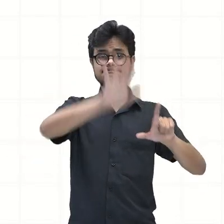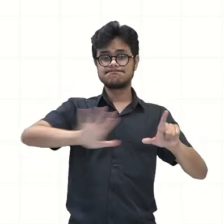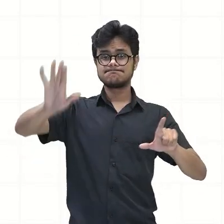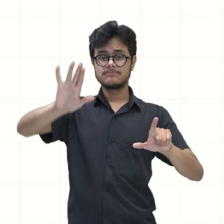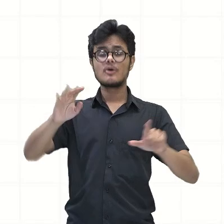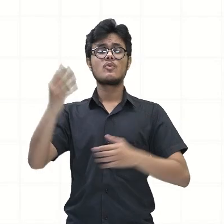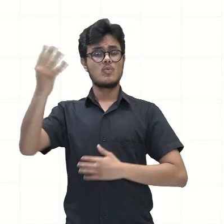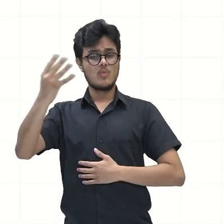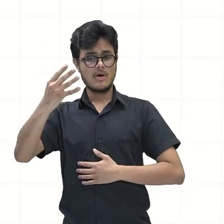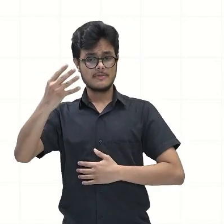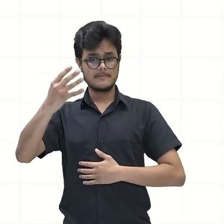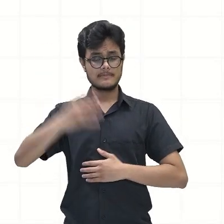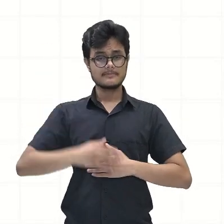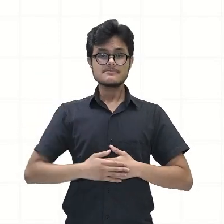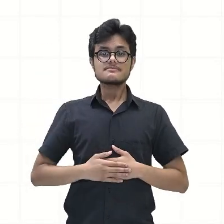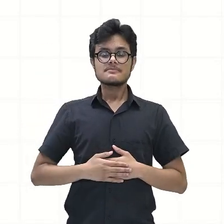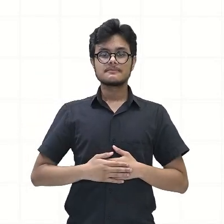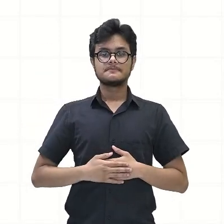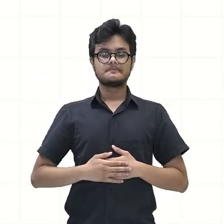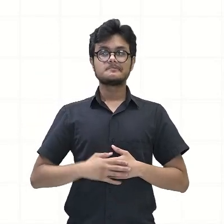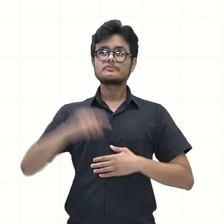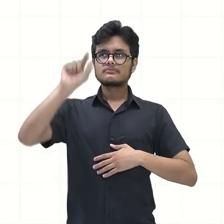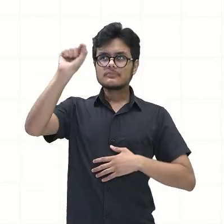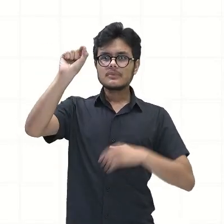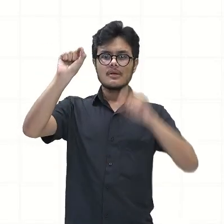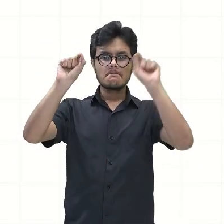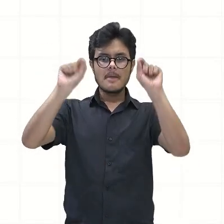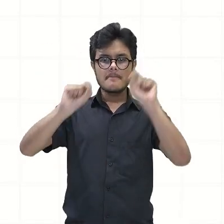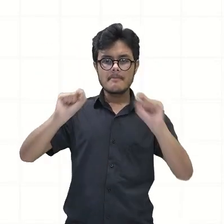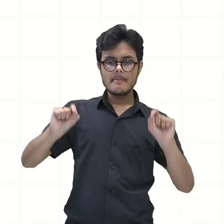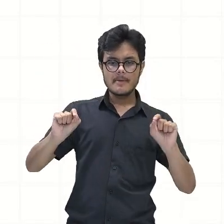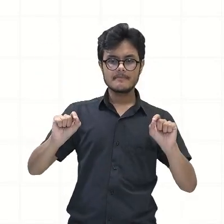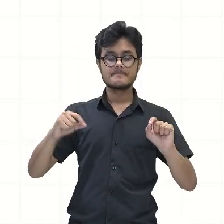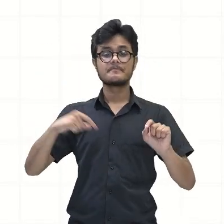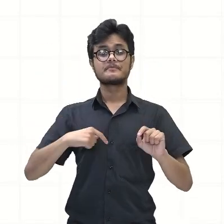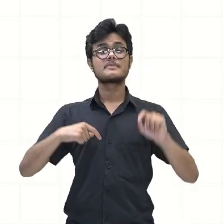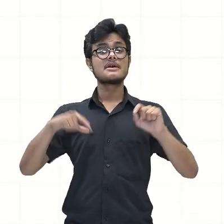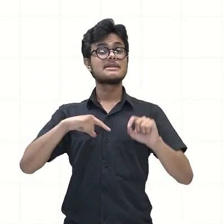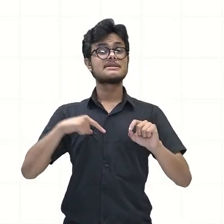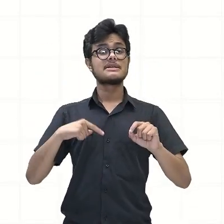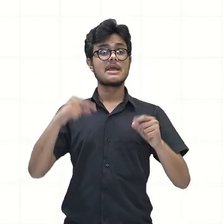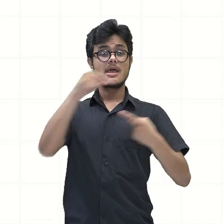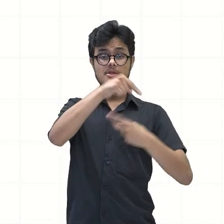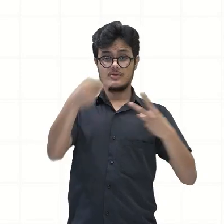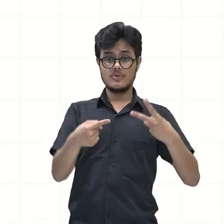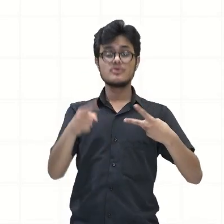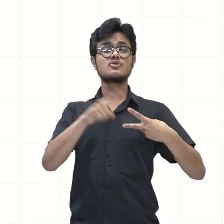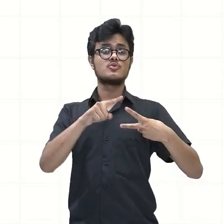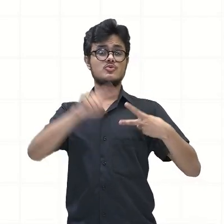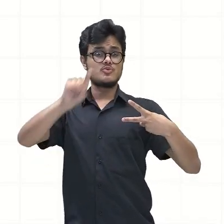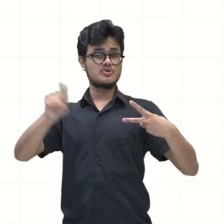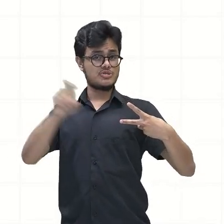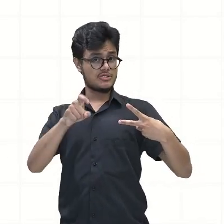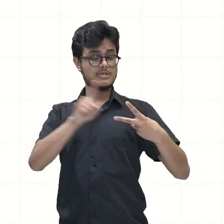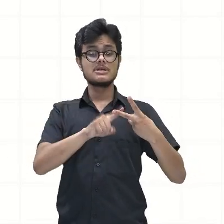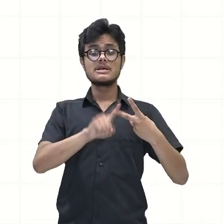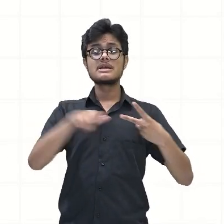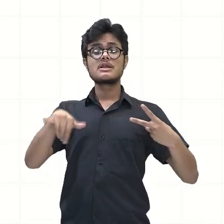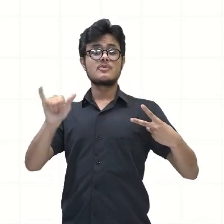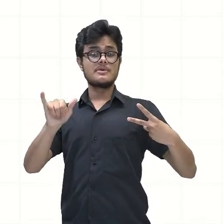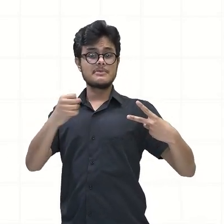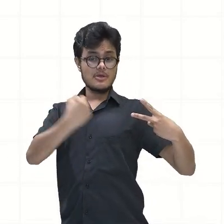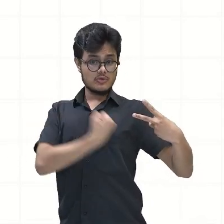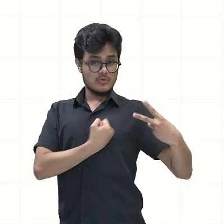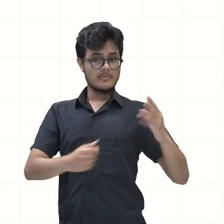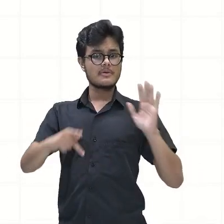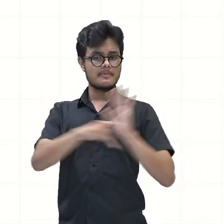4 pontos, né? E cada ponto desse, ele é formado por um par ordenado, né? E o que seria par ordenado?